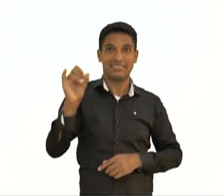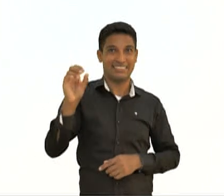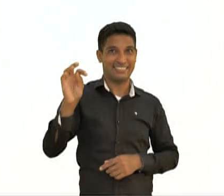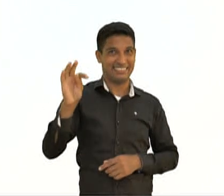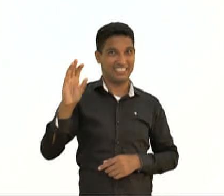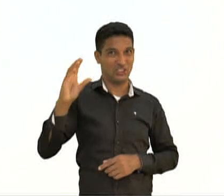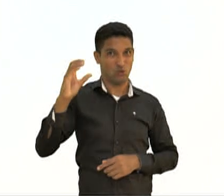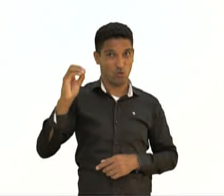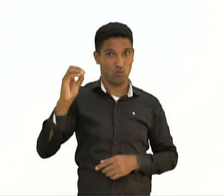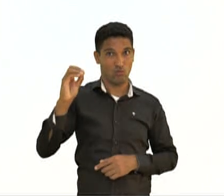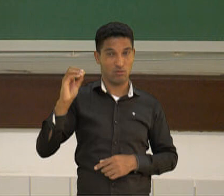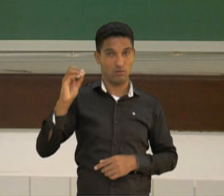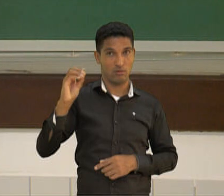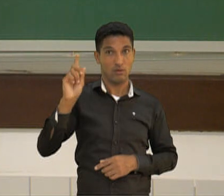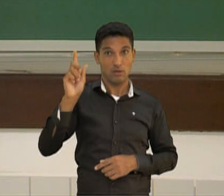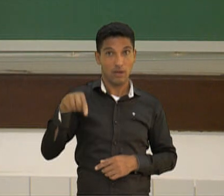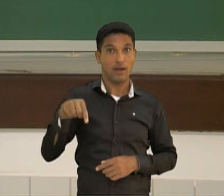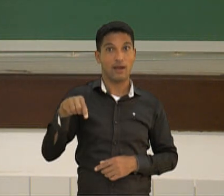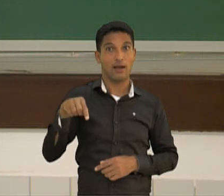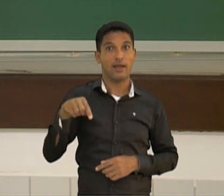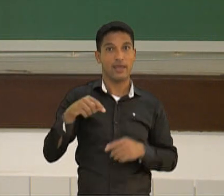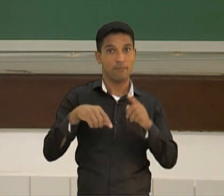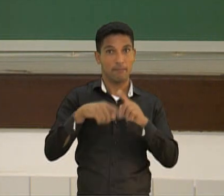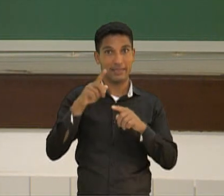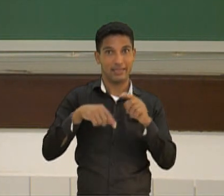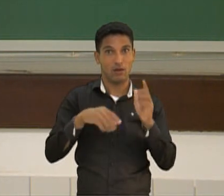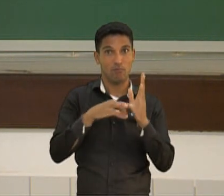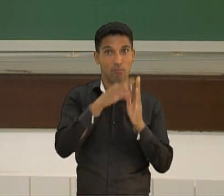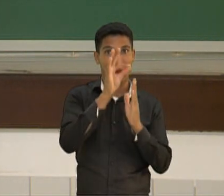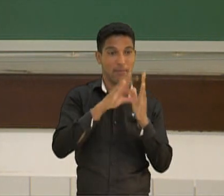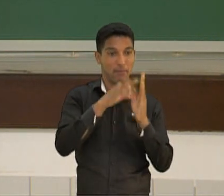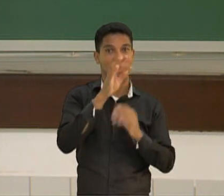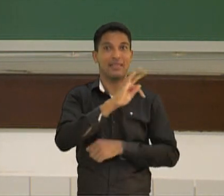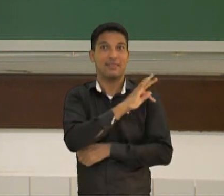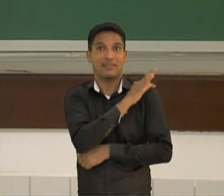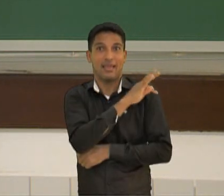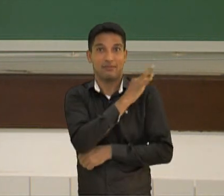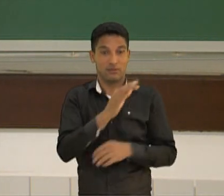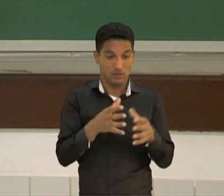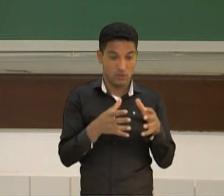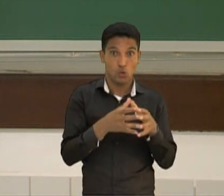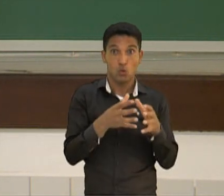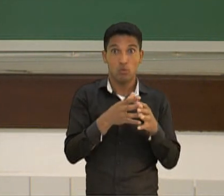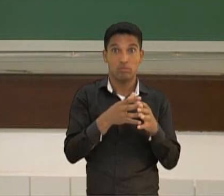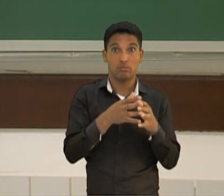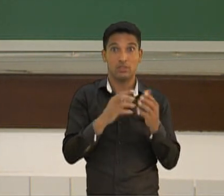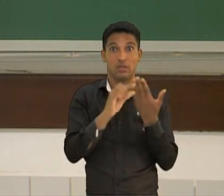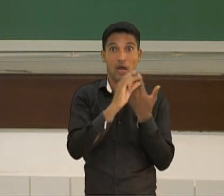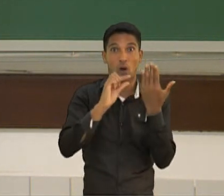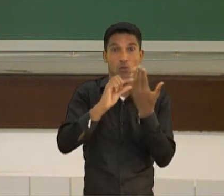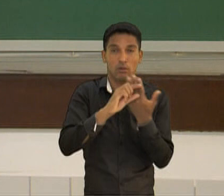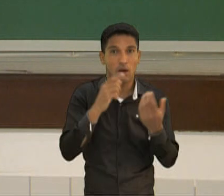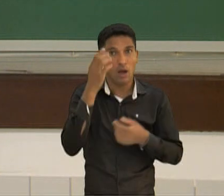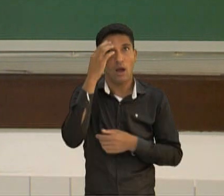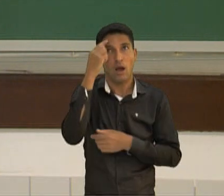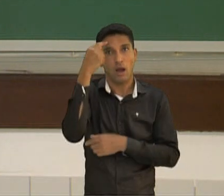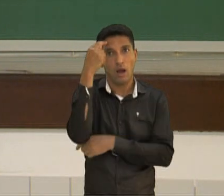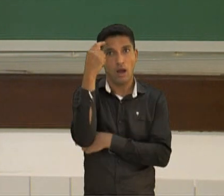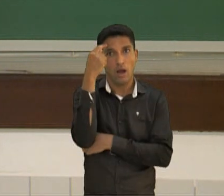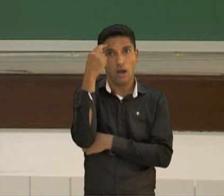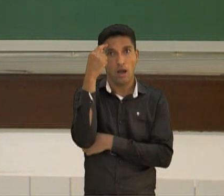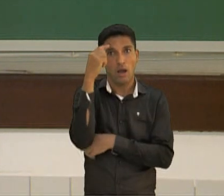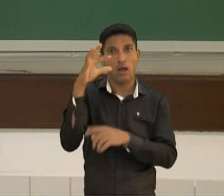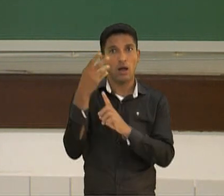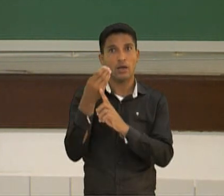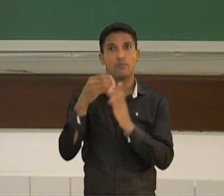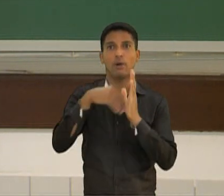Material, mais técnica, um grupo de artistas que começa a fazer e começa realmente a difundir a ideia no meio artístico.